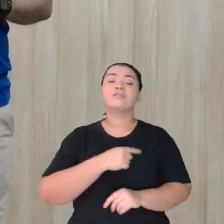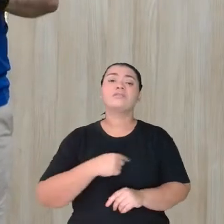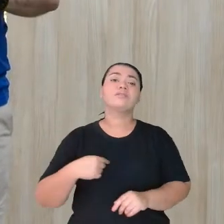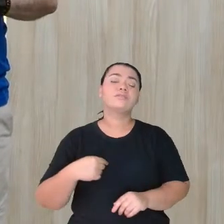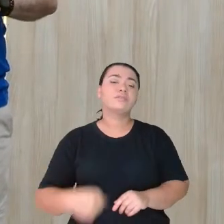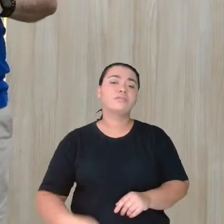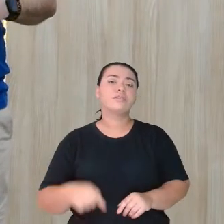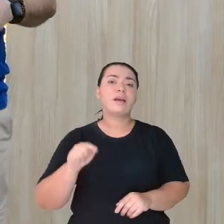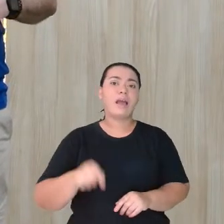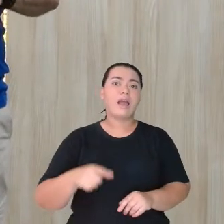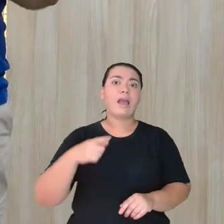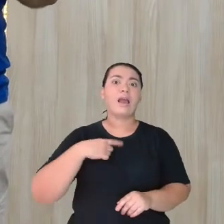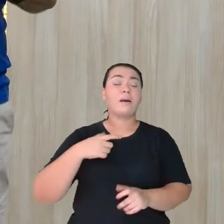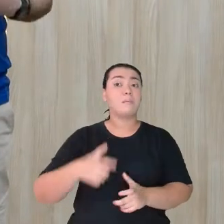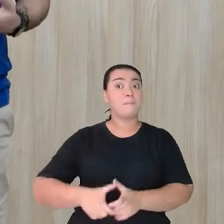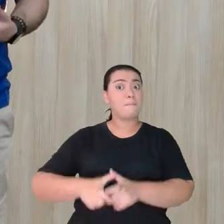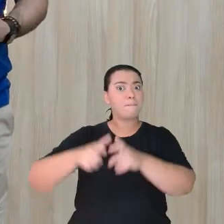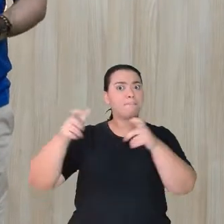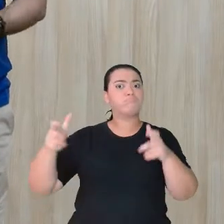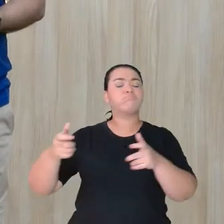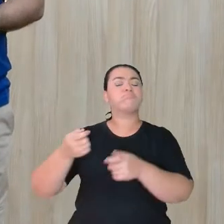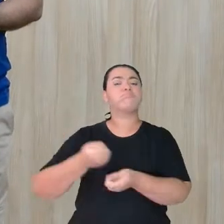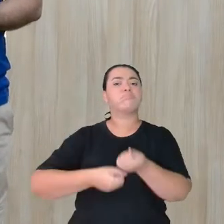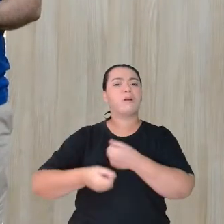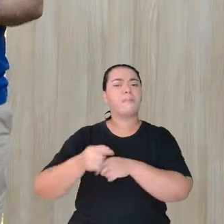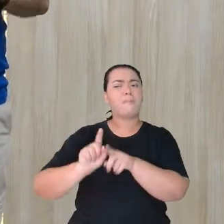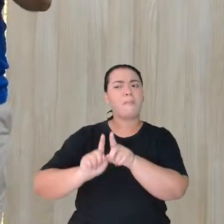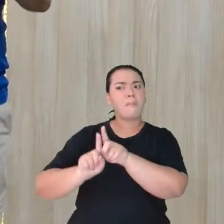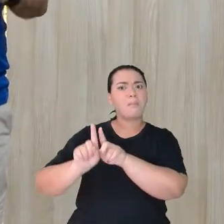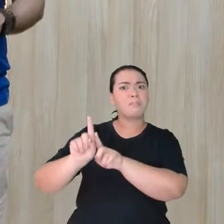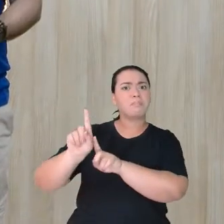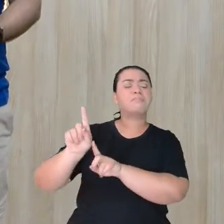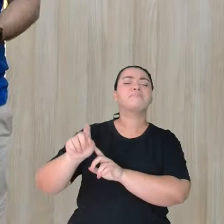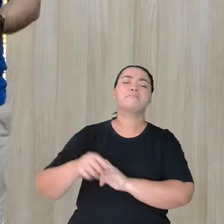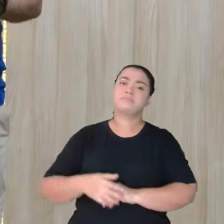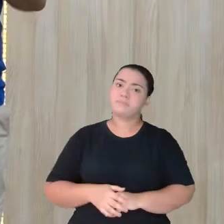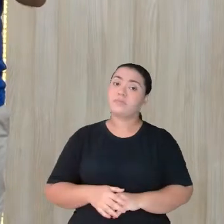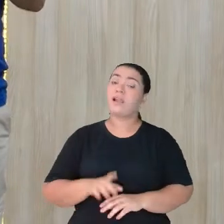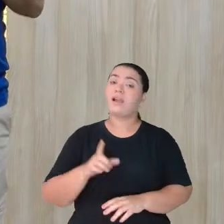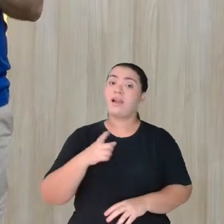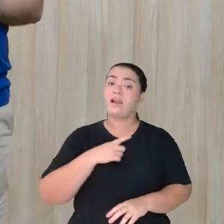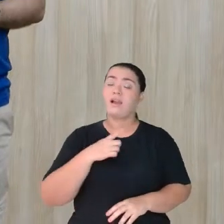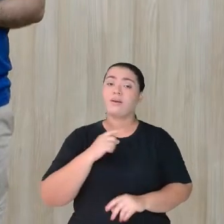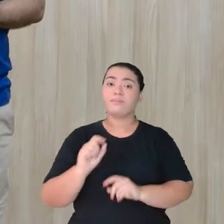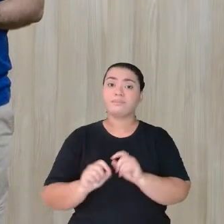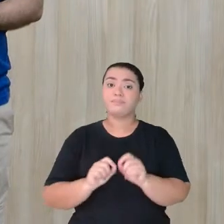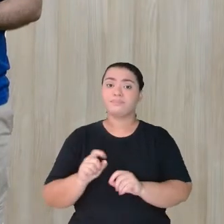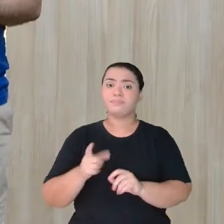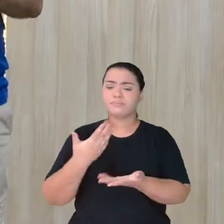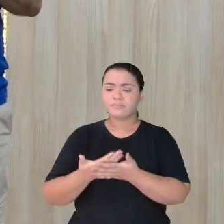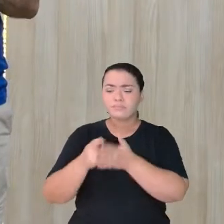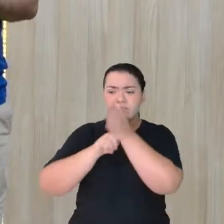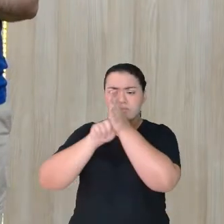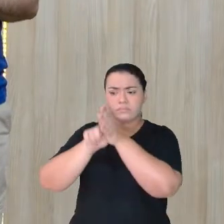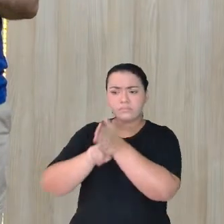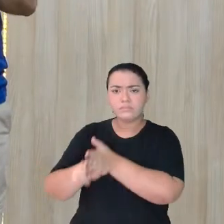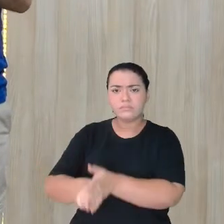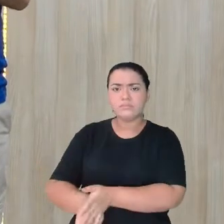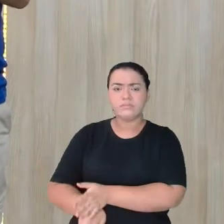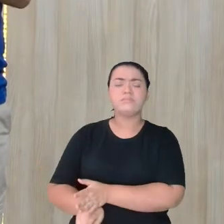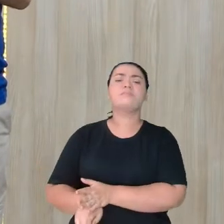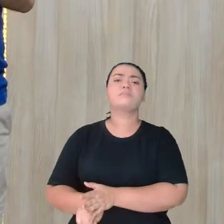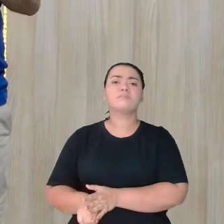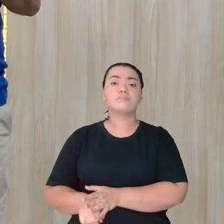se tornando uma das grandes economias do mundo, já existem estudiosos que falam, né,